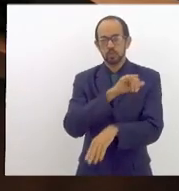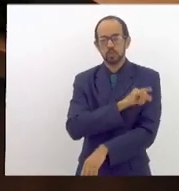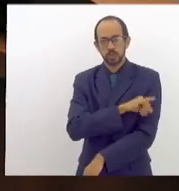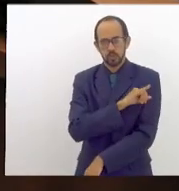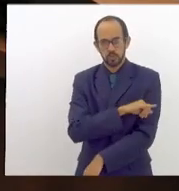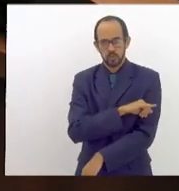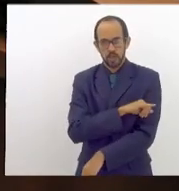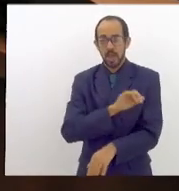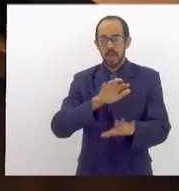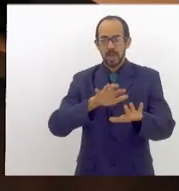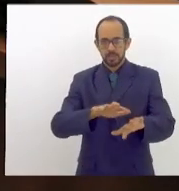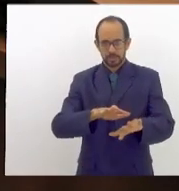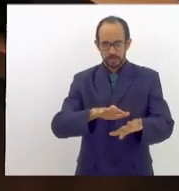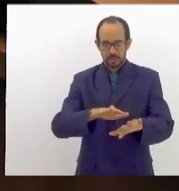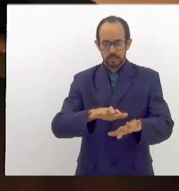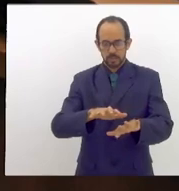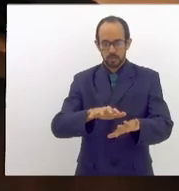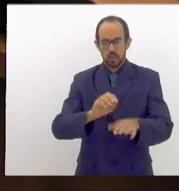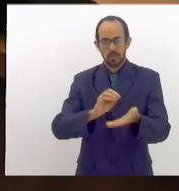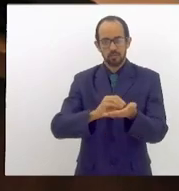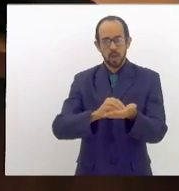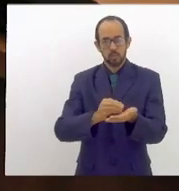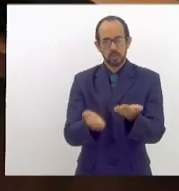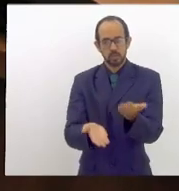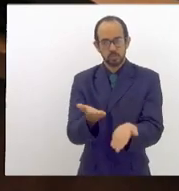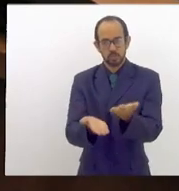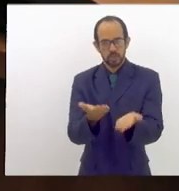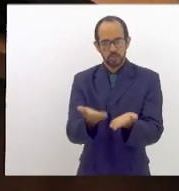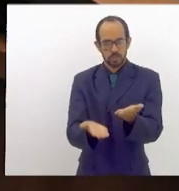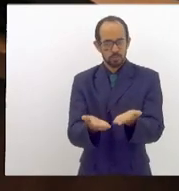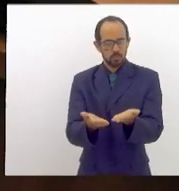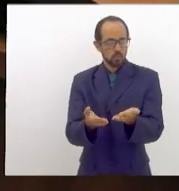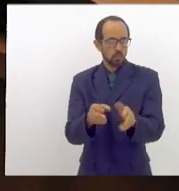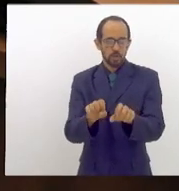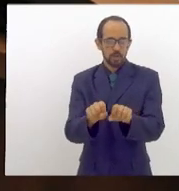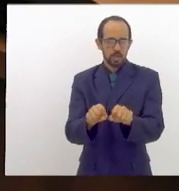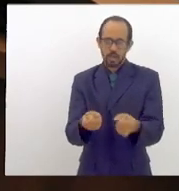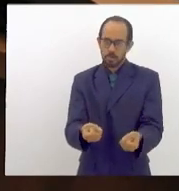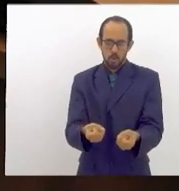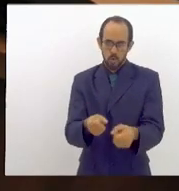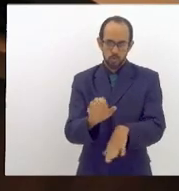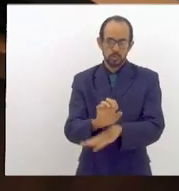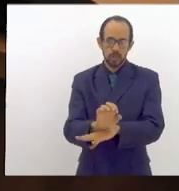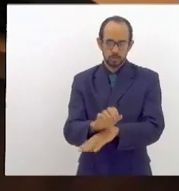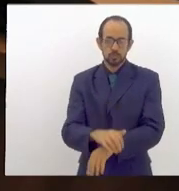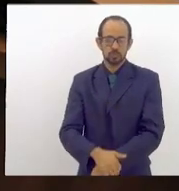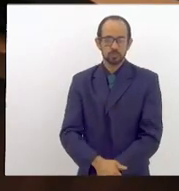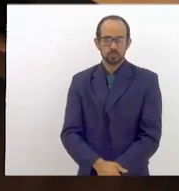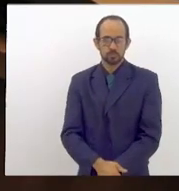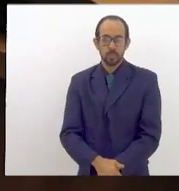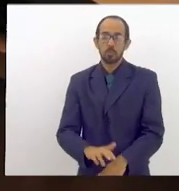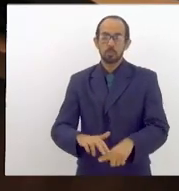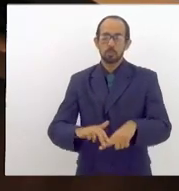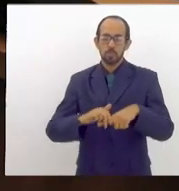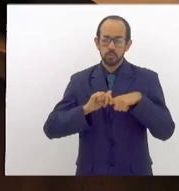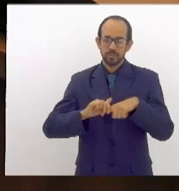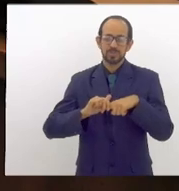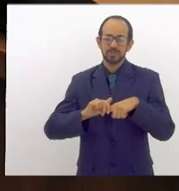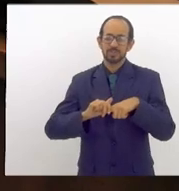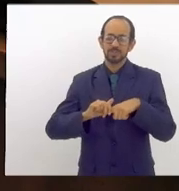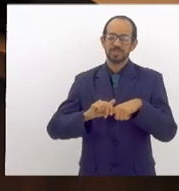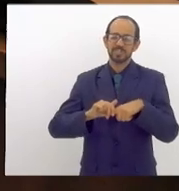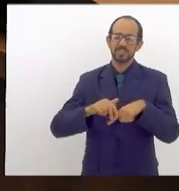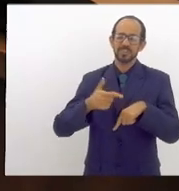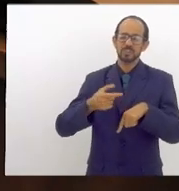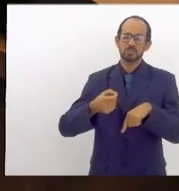que estava desequilibrado foi a garra quebrou tanto é que naquela